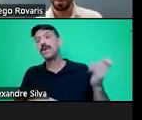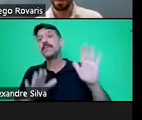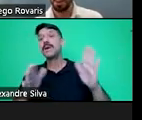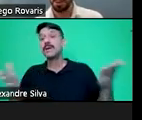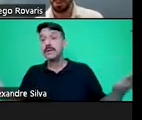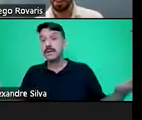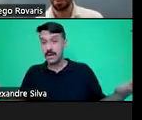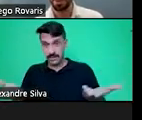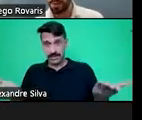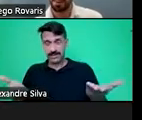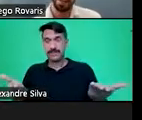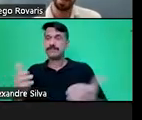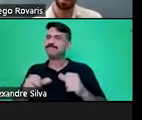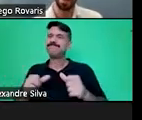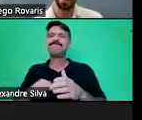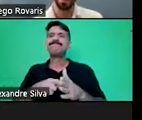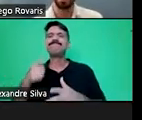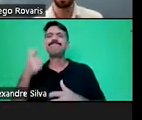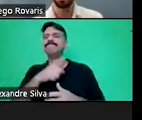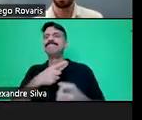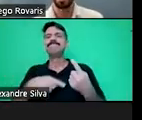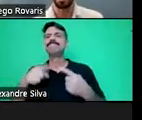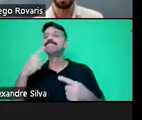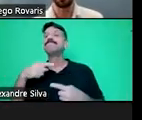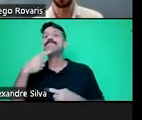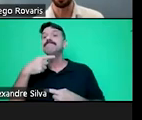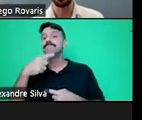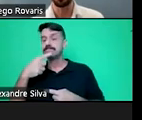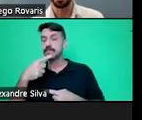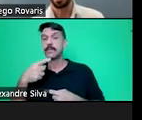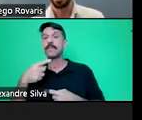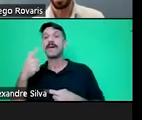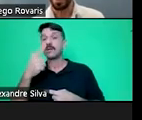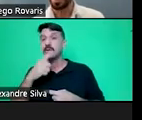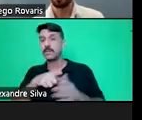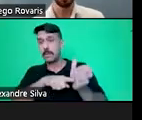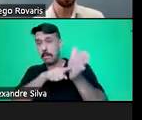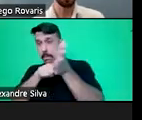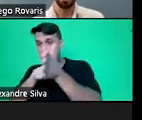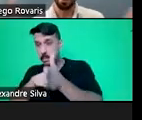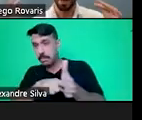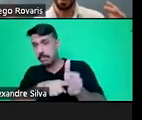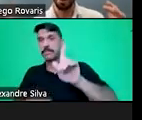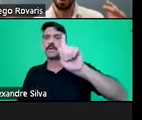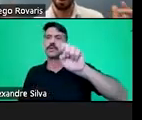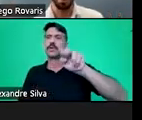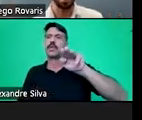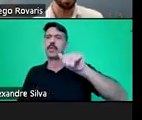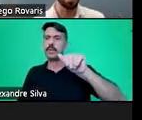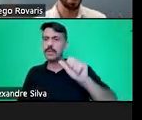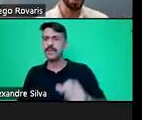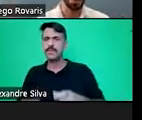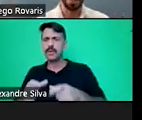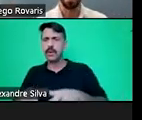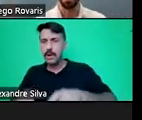teve muito pouco sucesso com essa abordagem. E aí, quando as varreduras no genoma chegaram e que a gente começou a colocar esse óculos, a